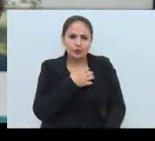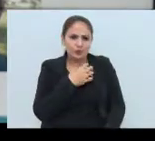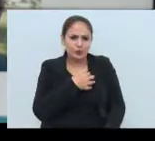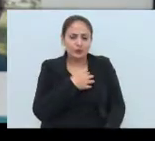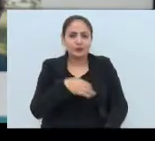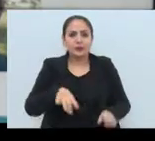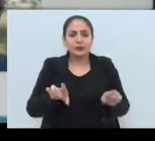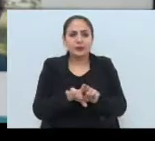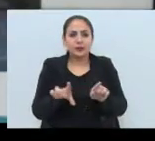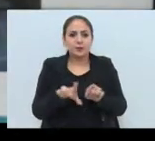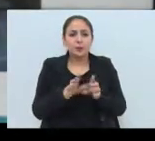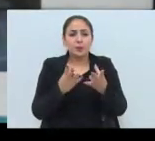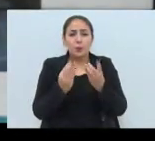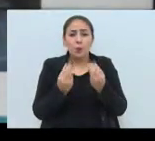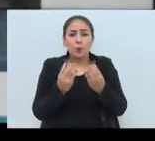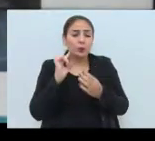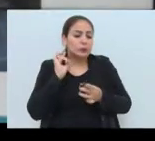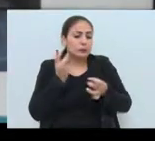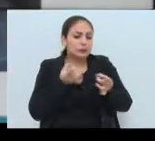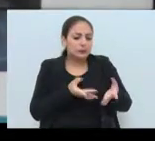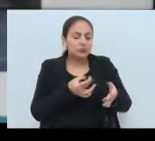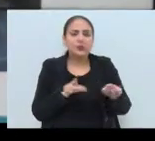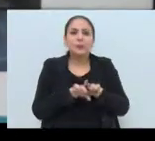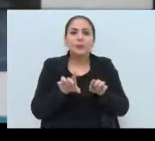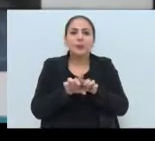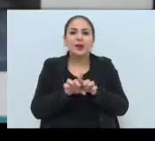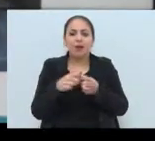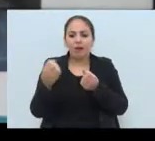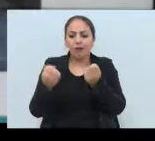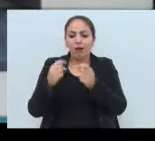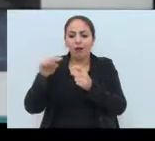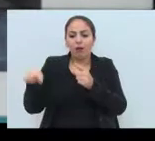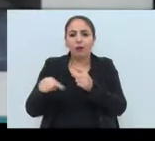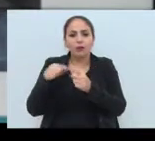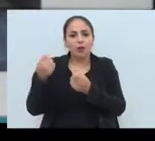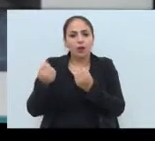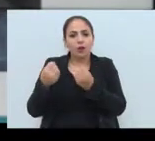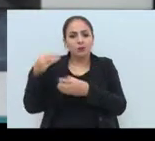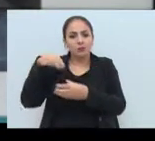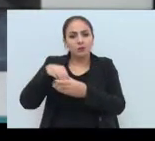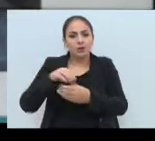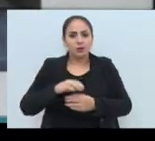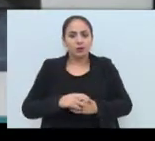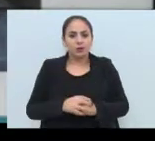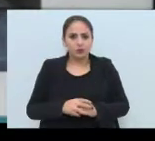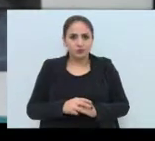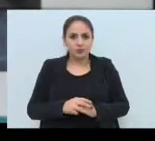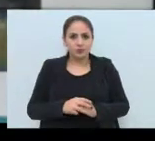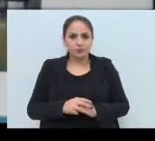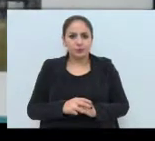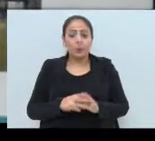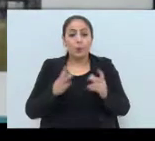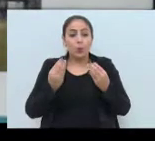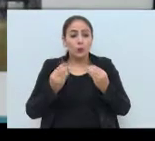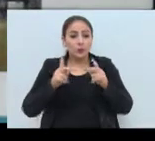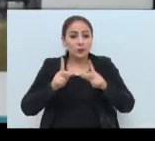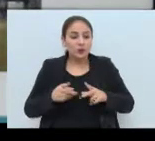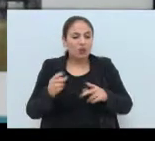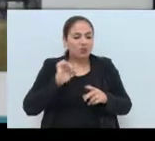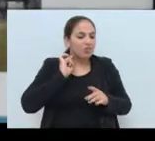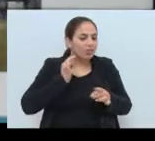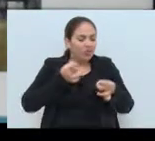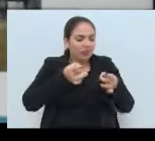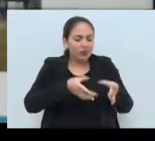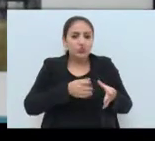levado bastante lixo para lá, olha aí, até uma calota de carro está ali, levado muito lixo para lá, os moradores de